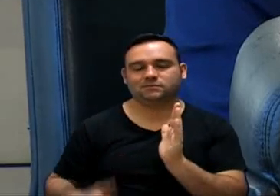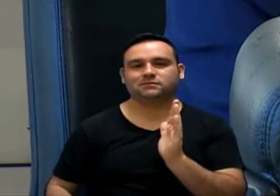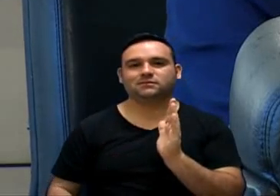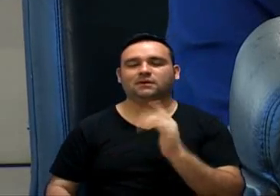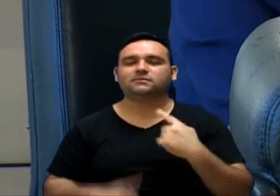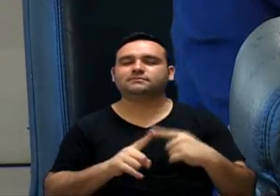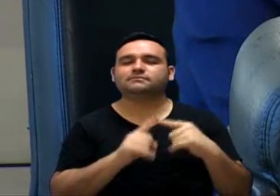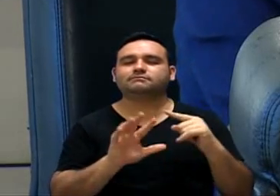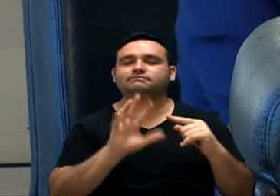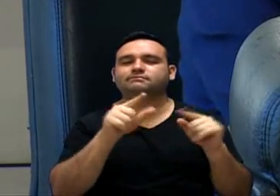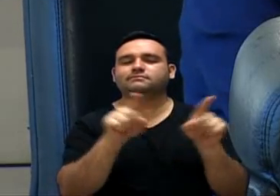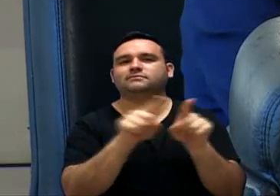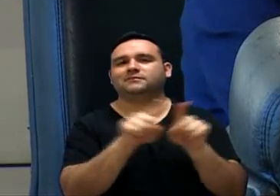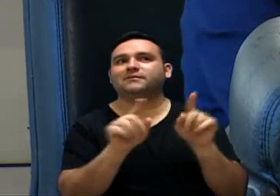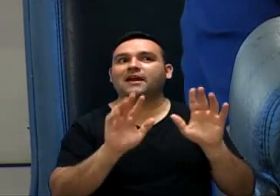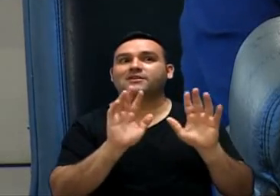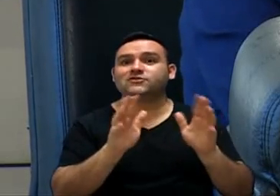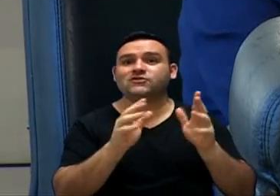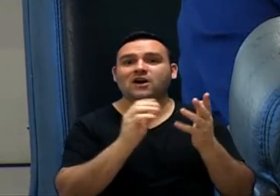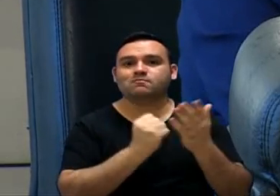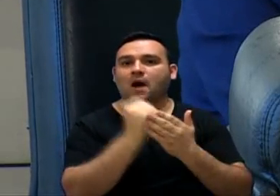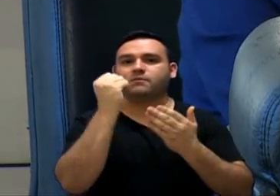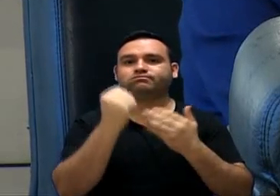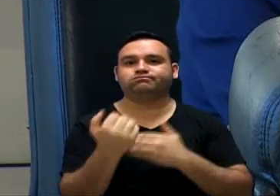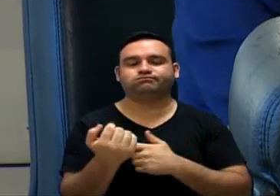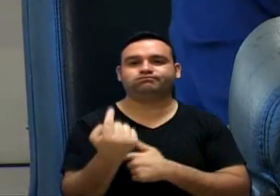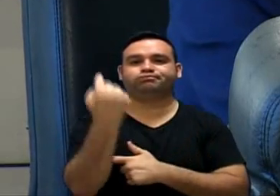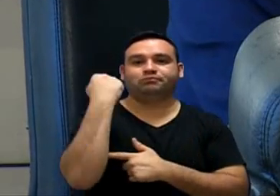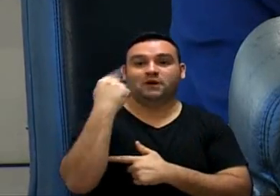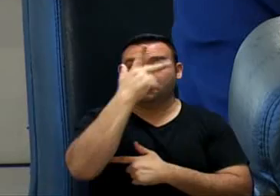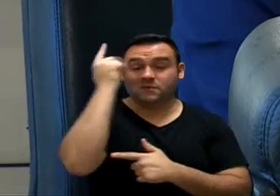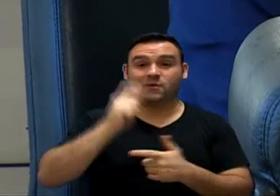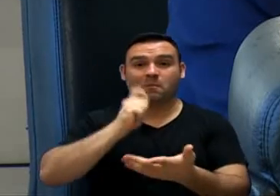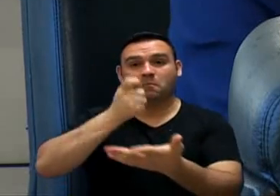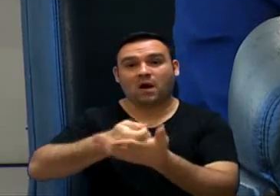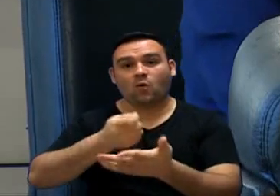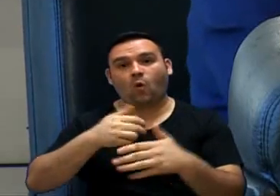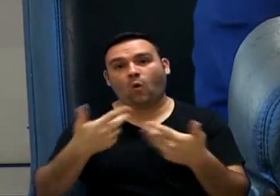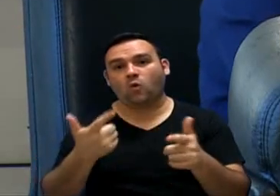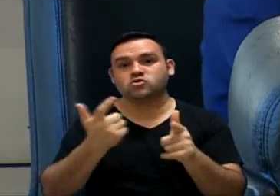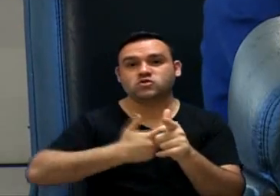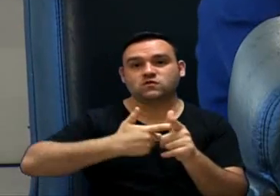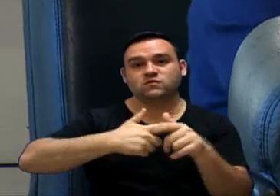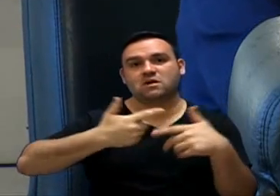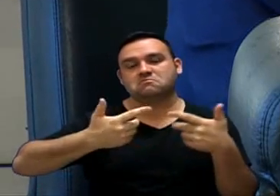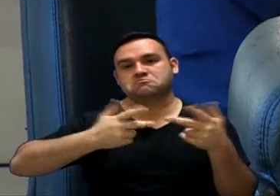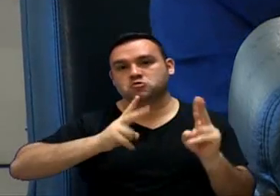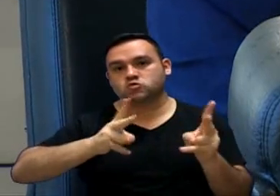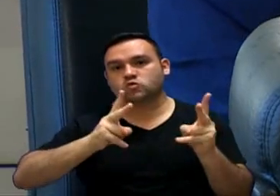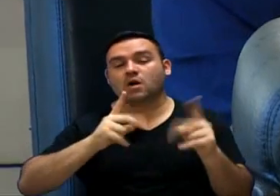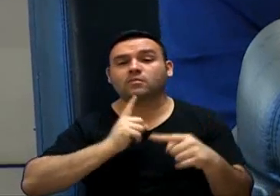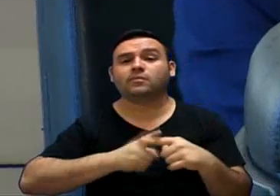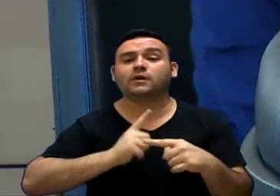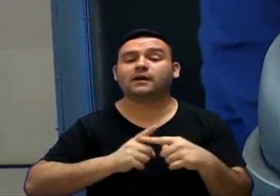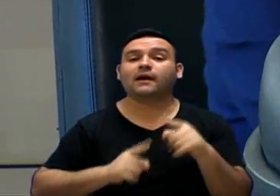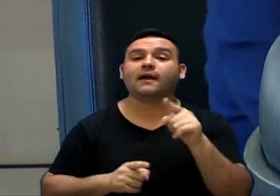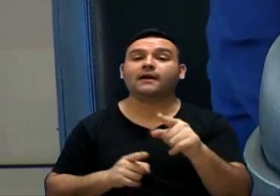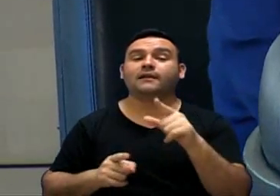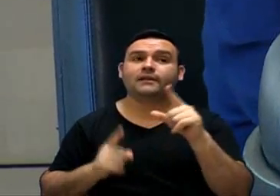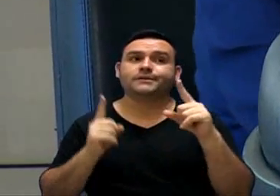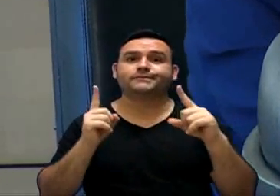Para uma situação, inclusive, que já passou, que o cidadão pagou ou deixou de pagar ou está devendo, porque ele